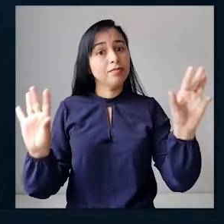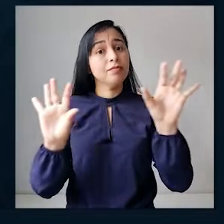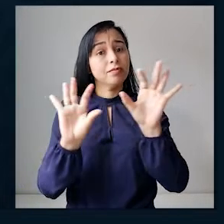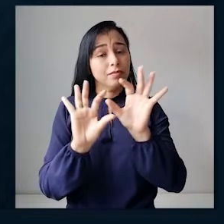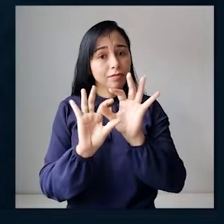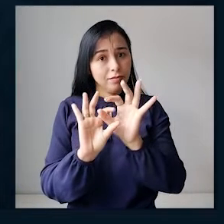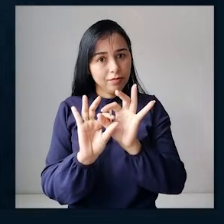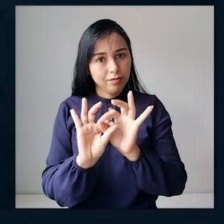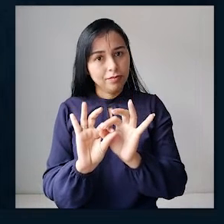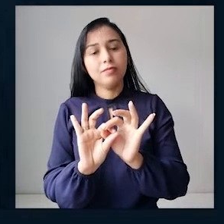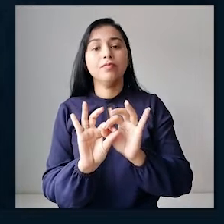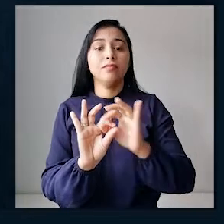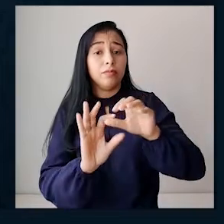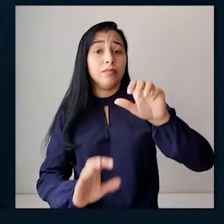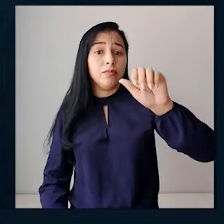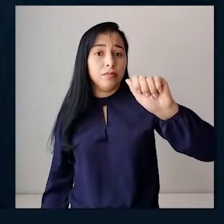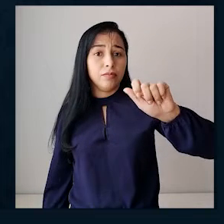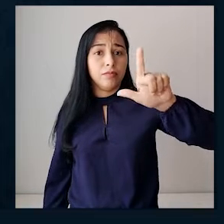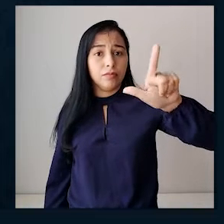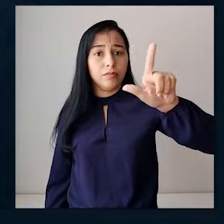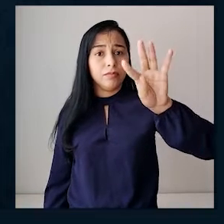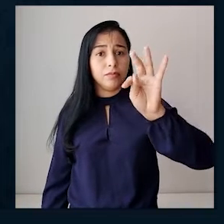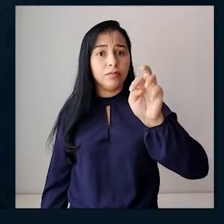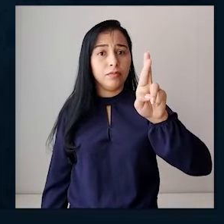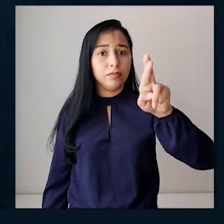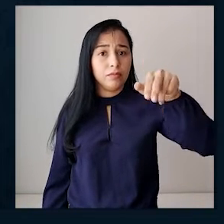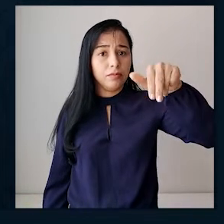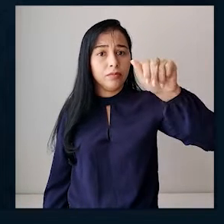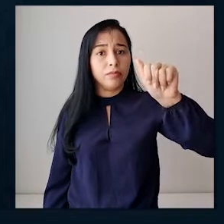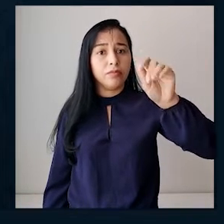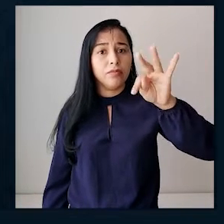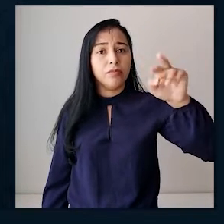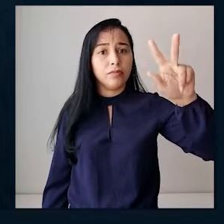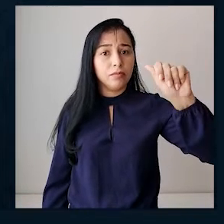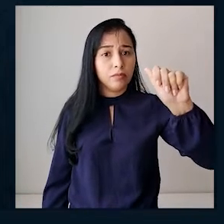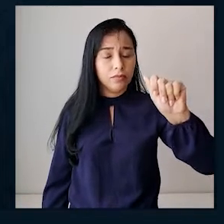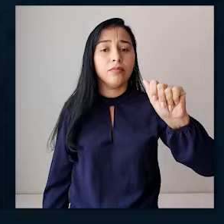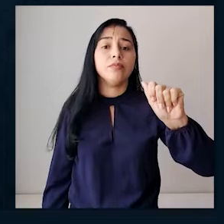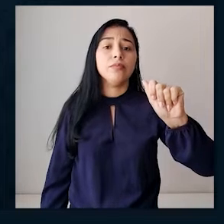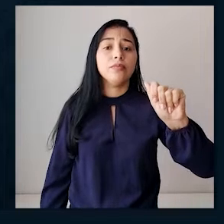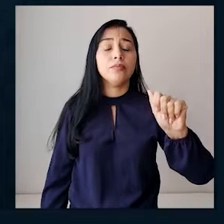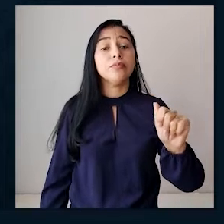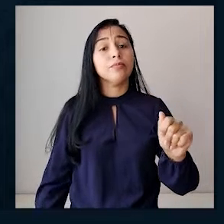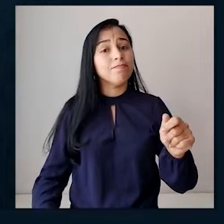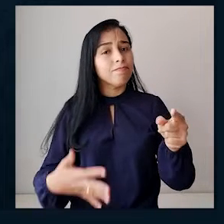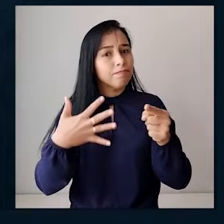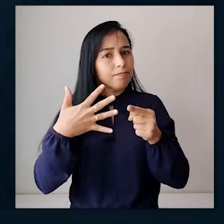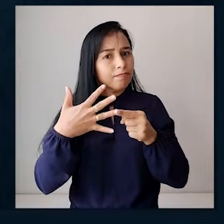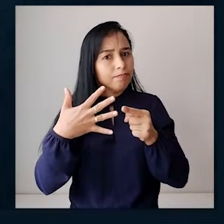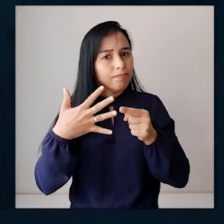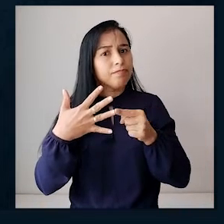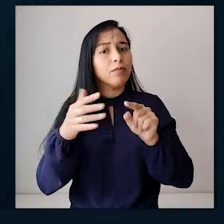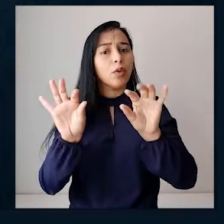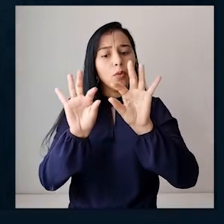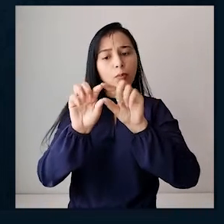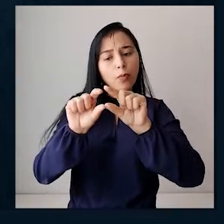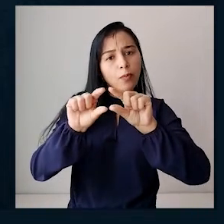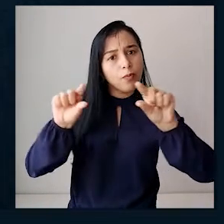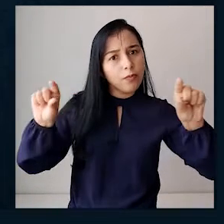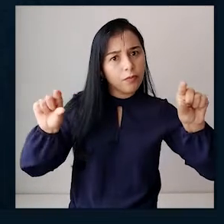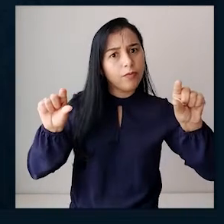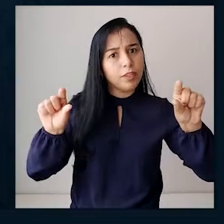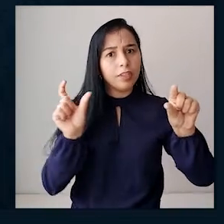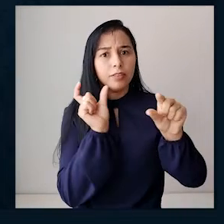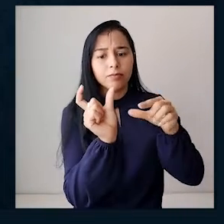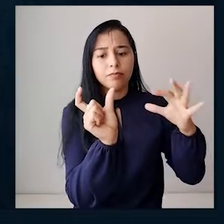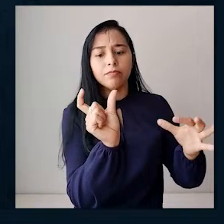como coordenada alternativa. E em casos em que a gente percebe conectivos que trazem a